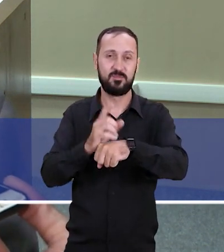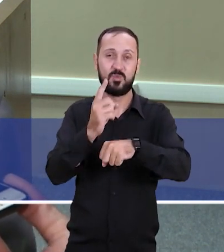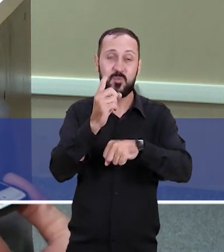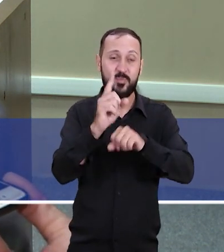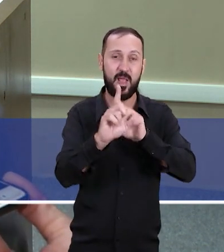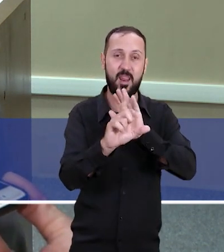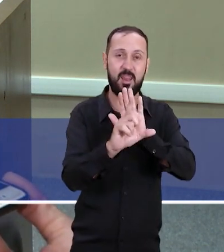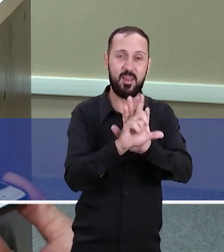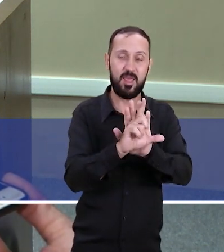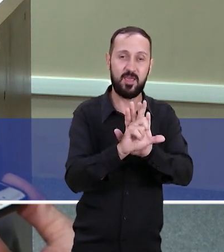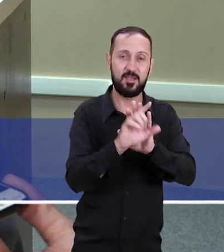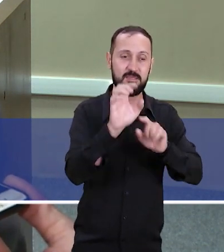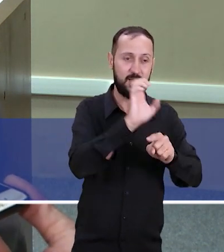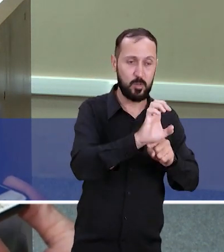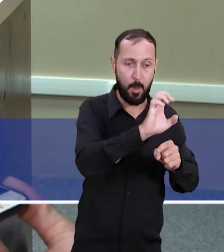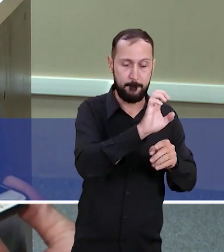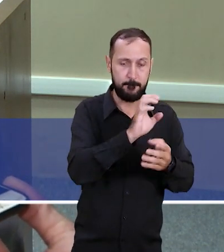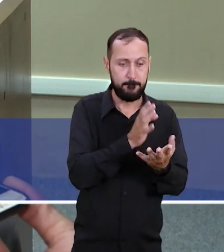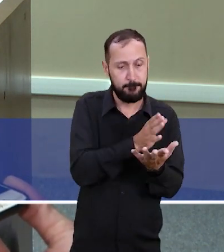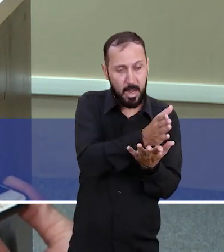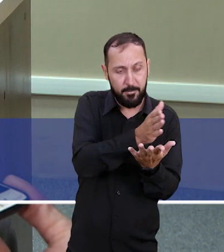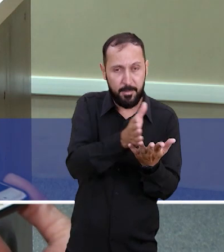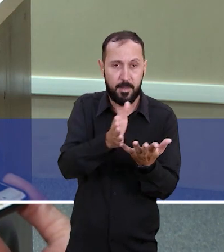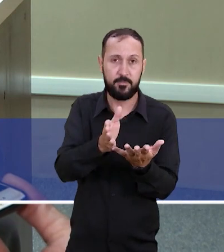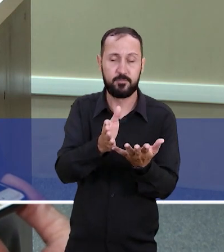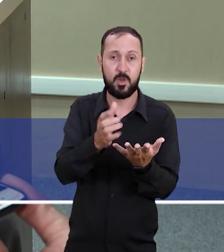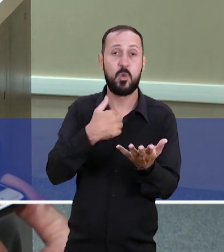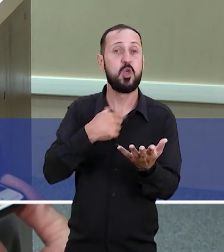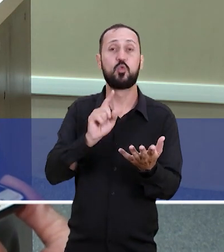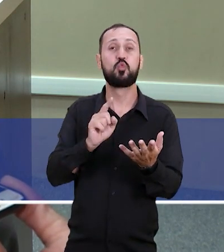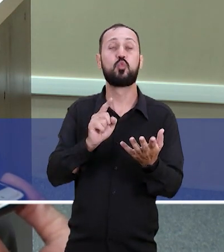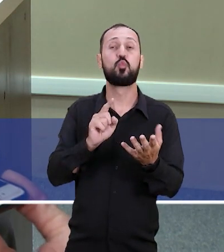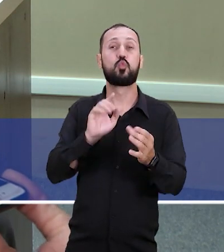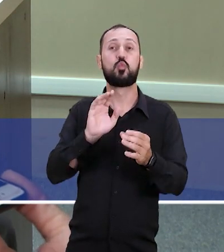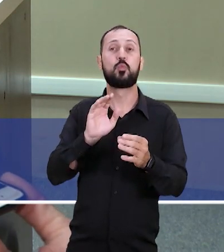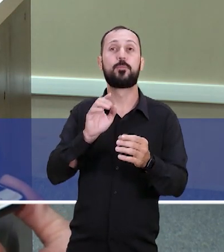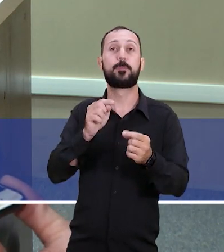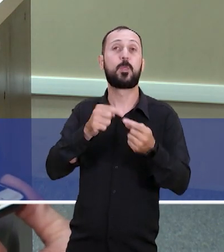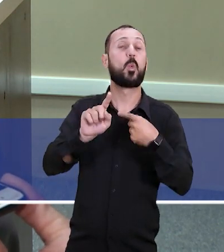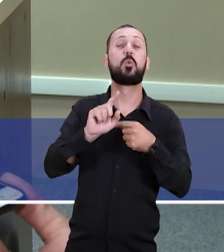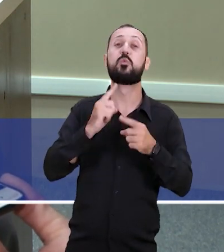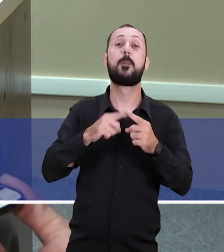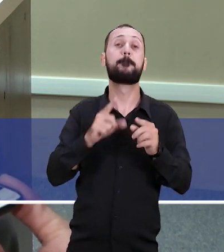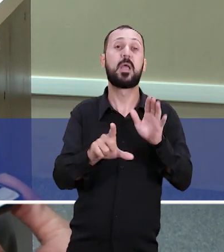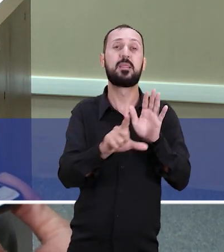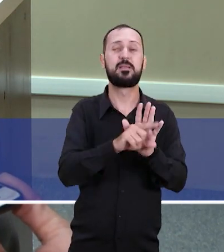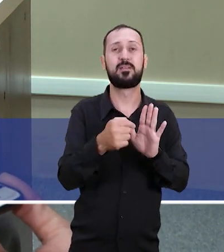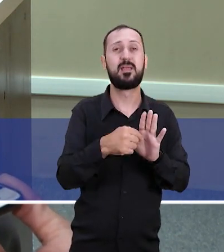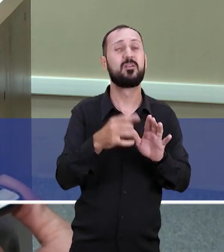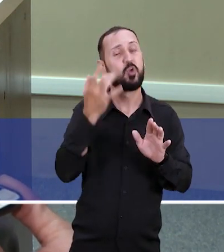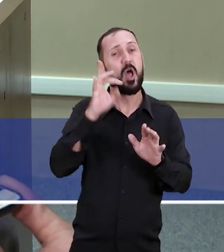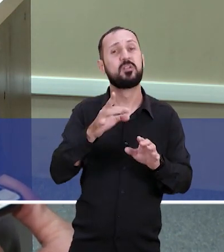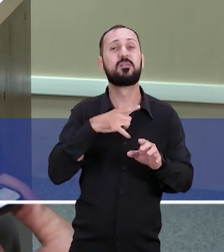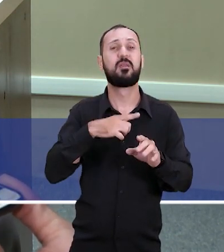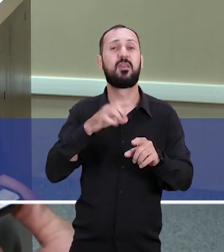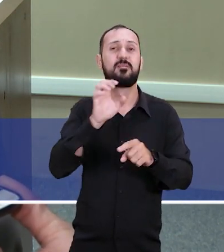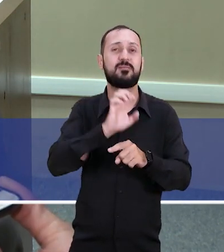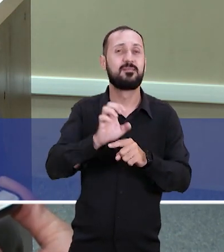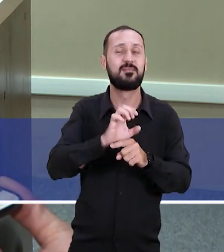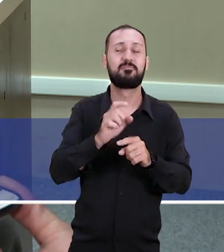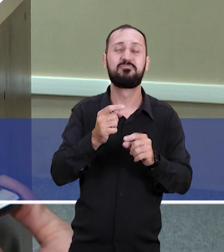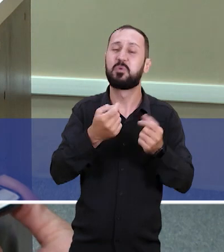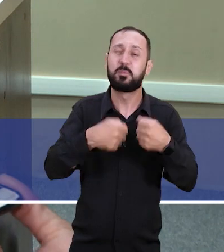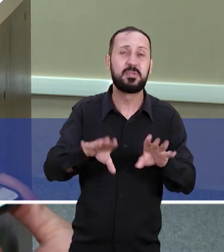uma lei estadual. Então, o meu voto não é contra o mérito da lei, mas pela desnecessidade da lei, por ser uma